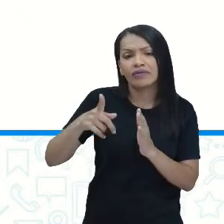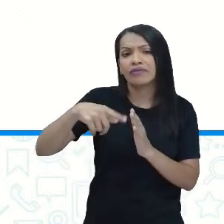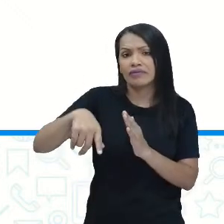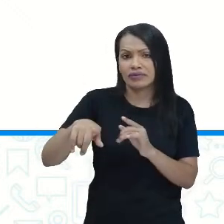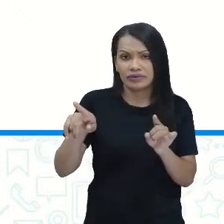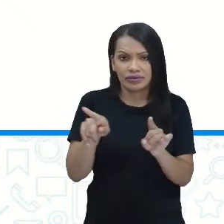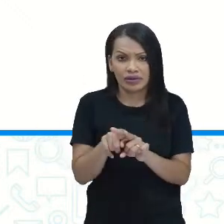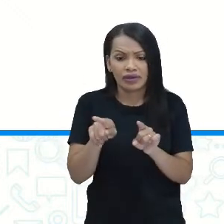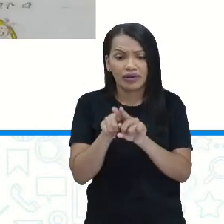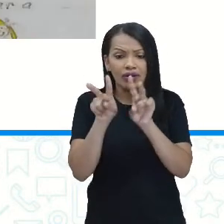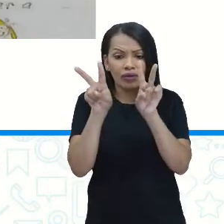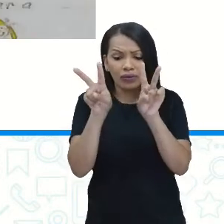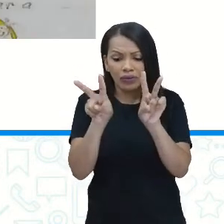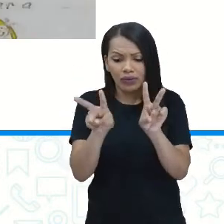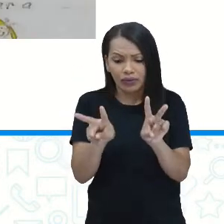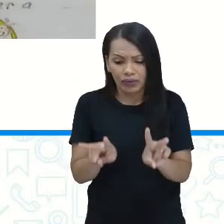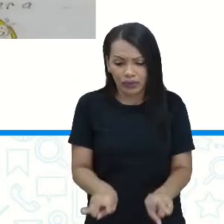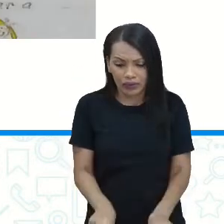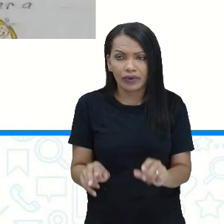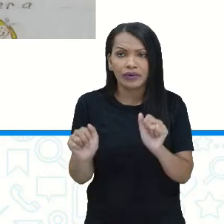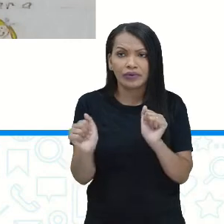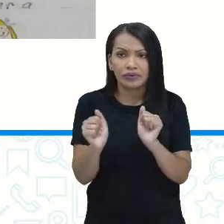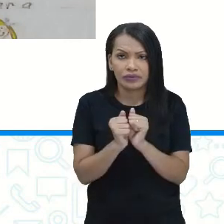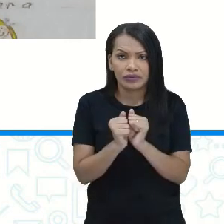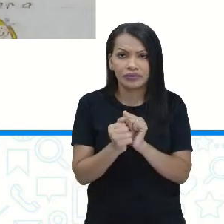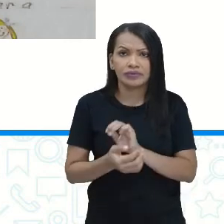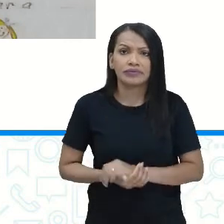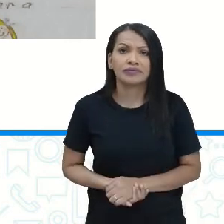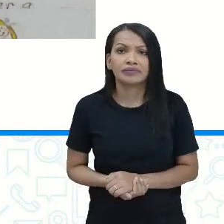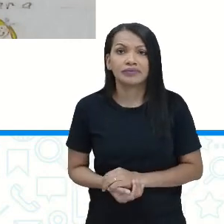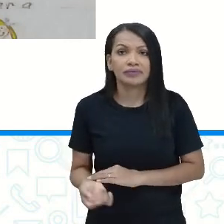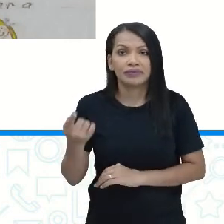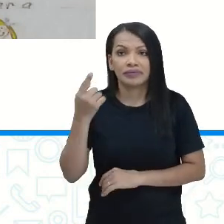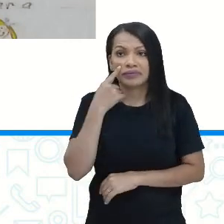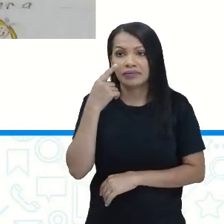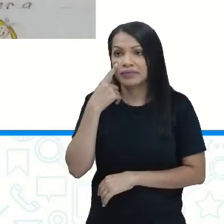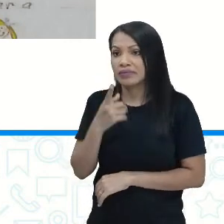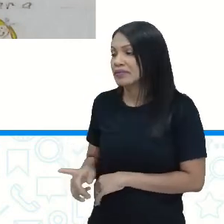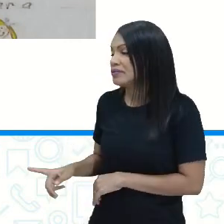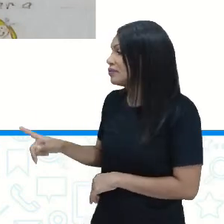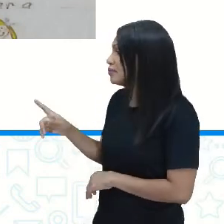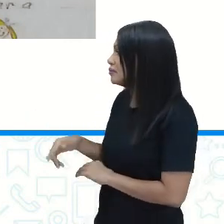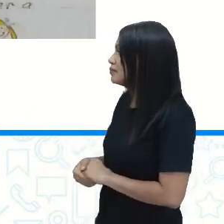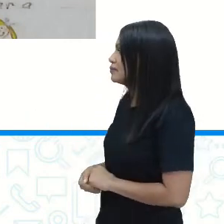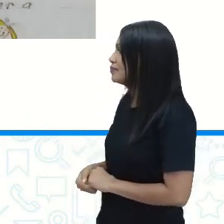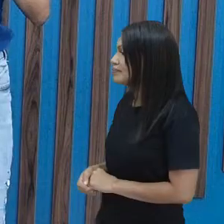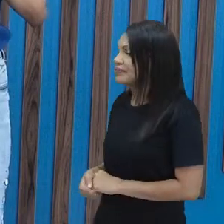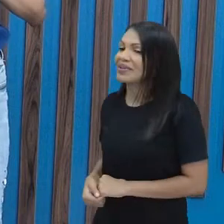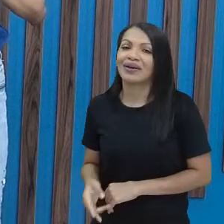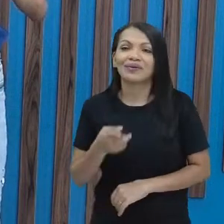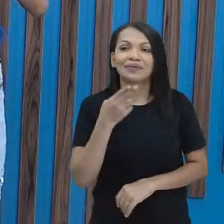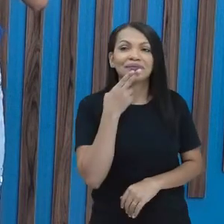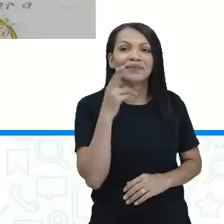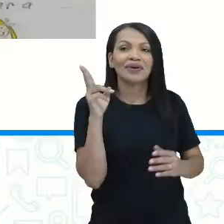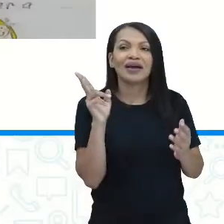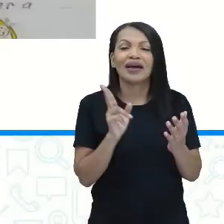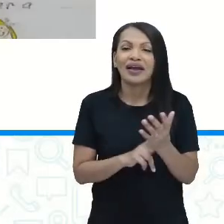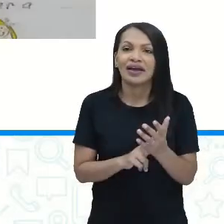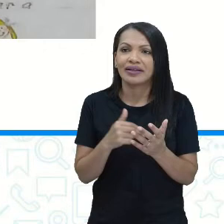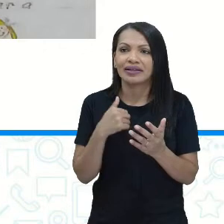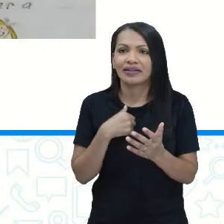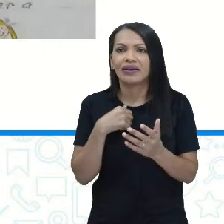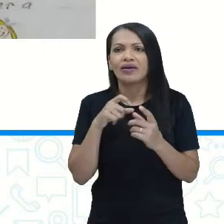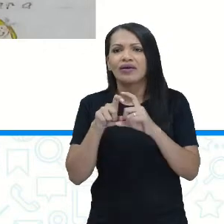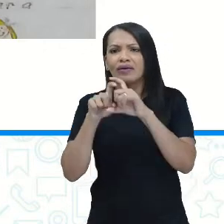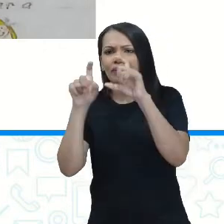também acompanhem a leitura comigo. Vai ficar mais legal. Olha só o que diz aí a carta inteira, tá? Só que eu